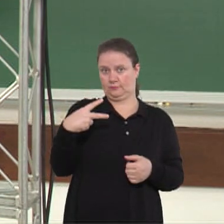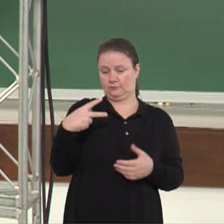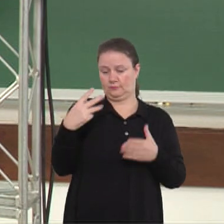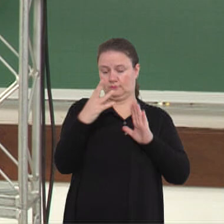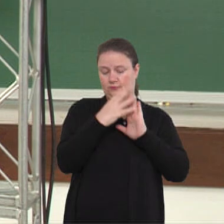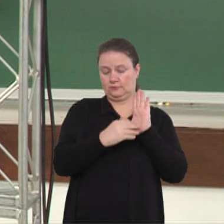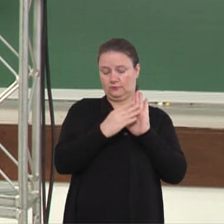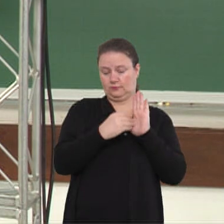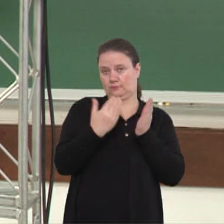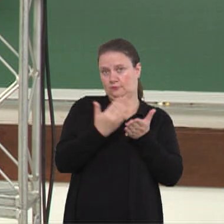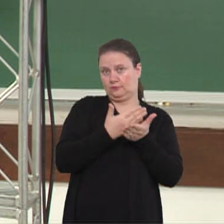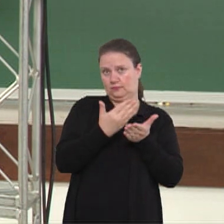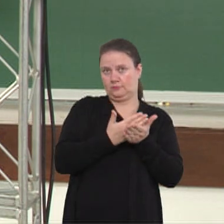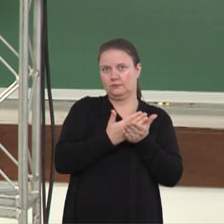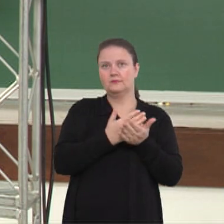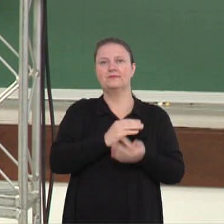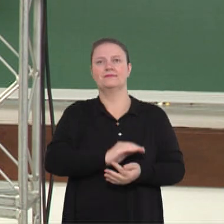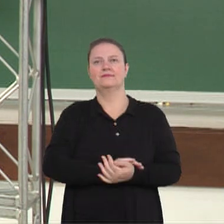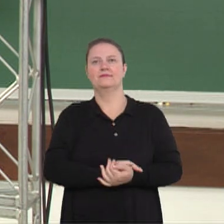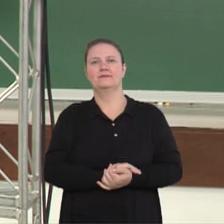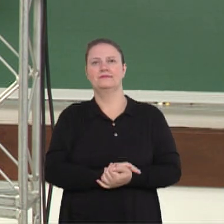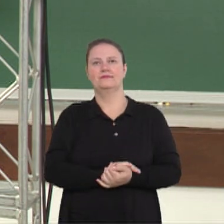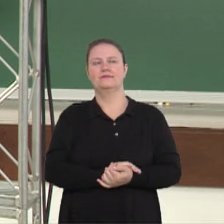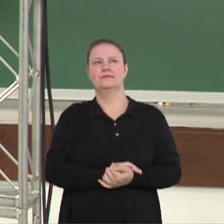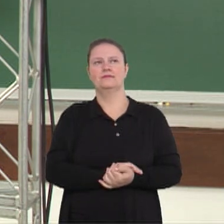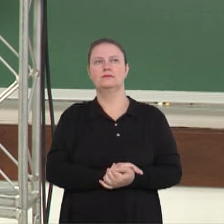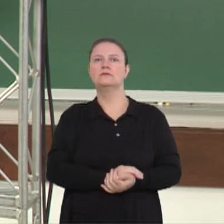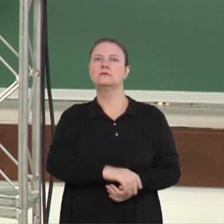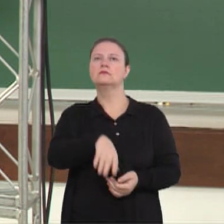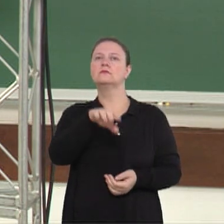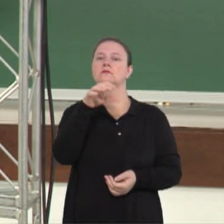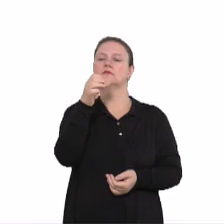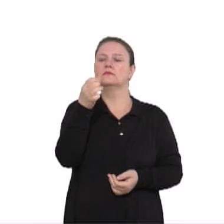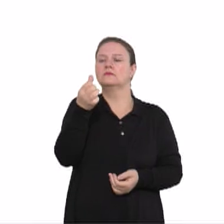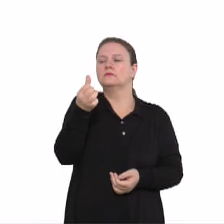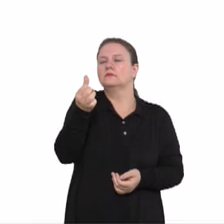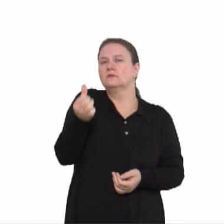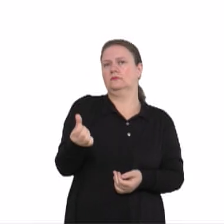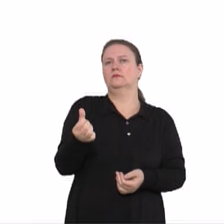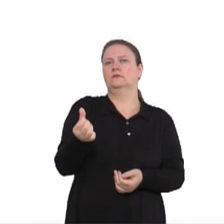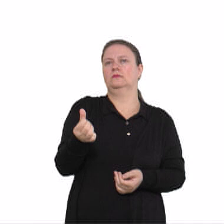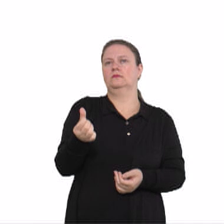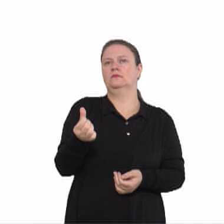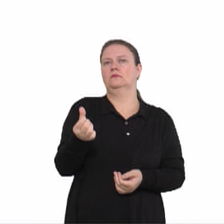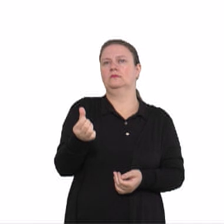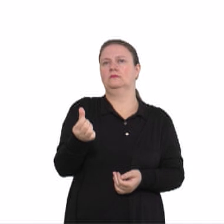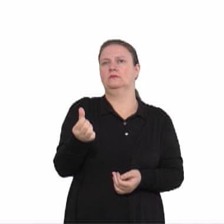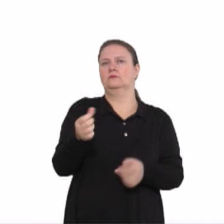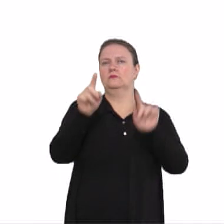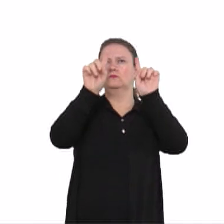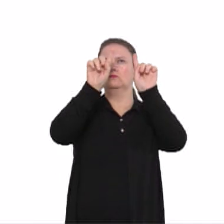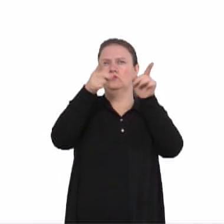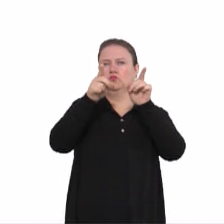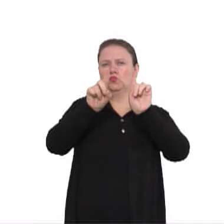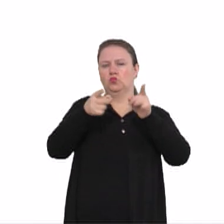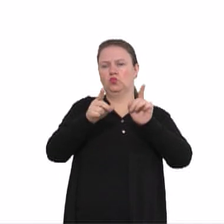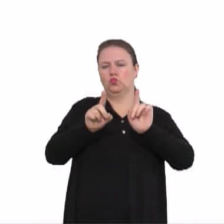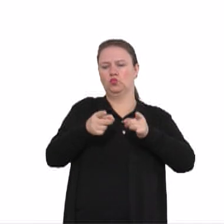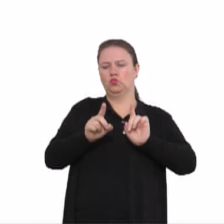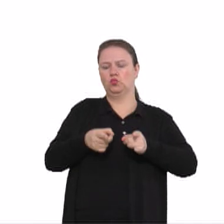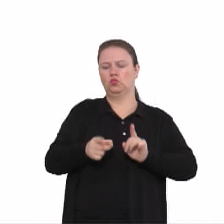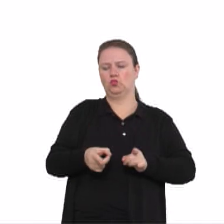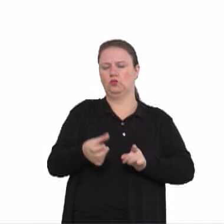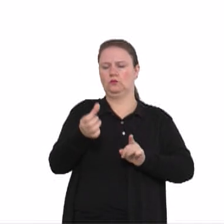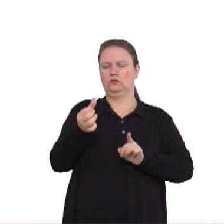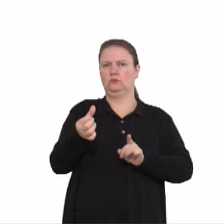e coloquem aí one two three four face coloquem aí 6 parênteses ok